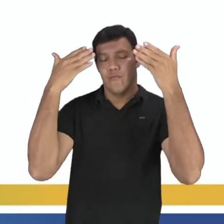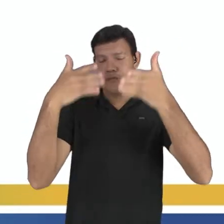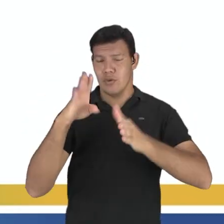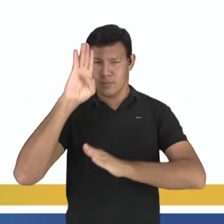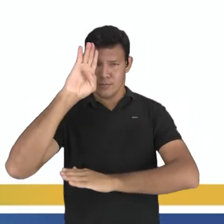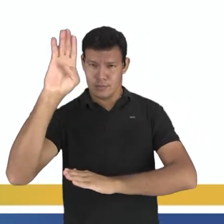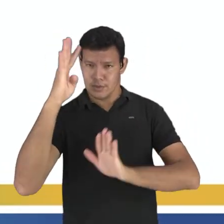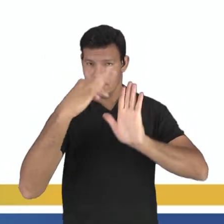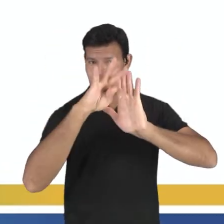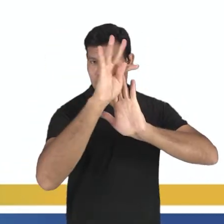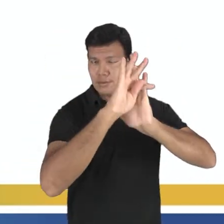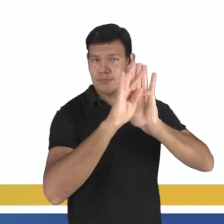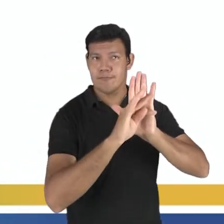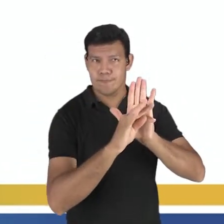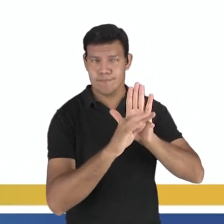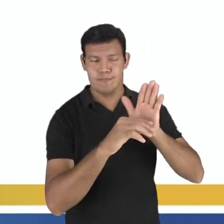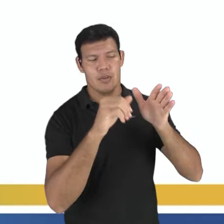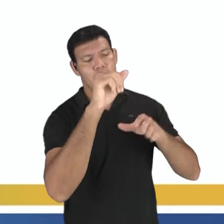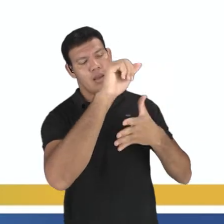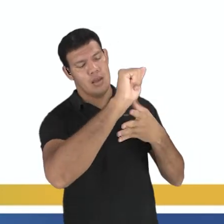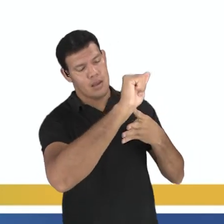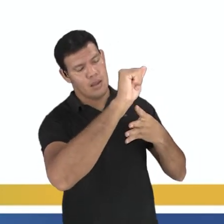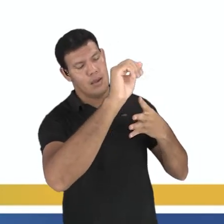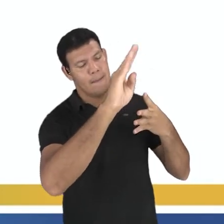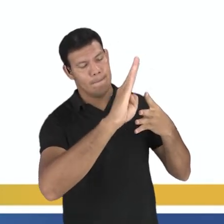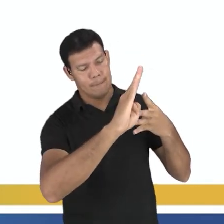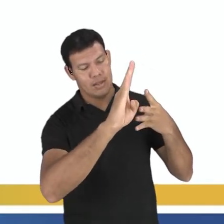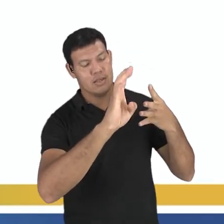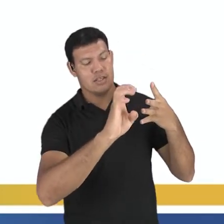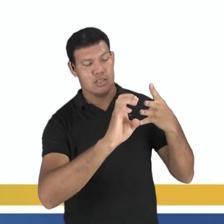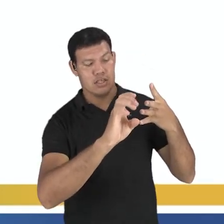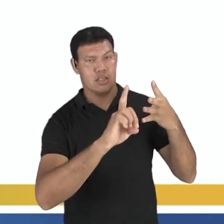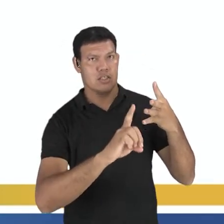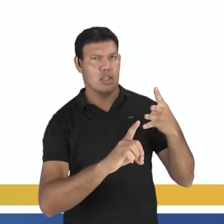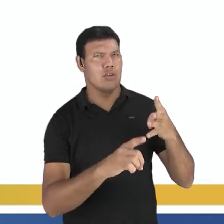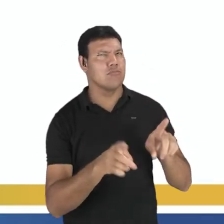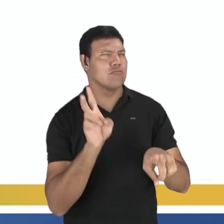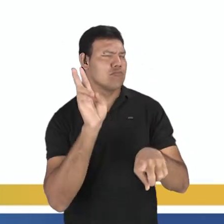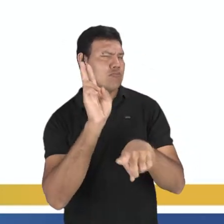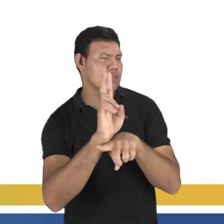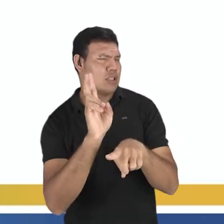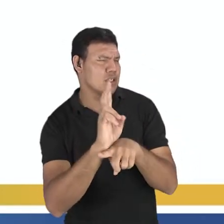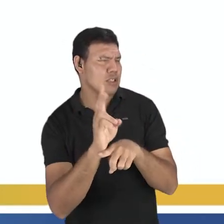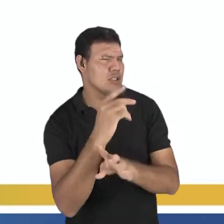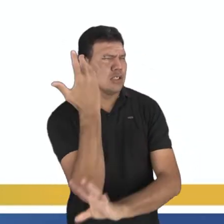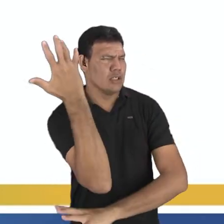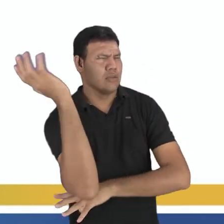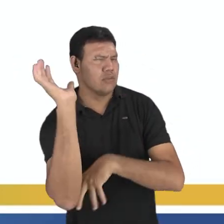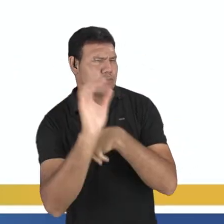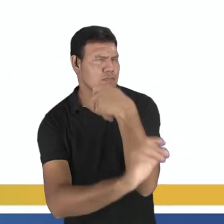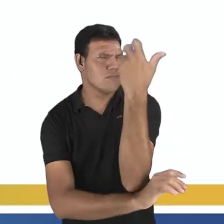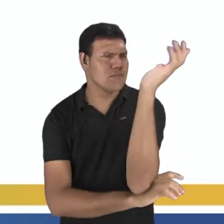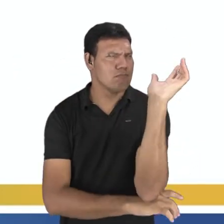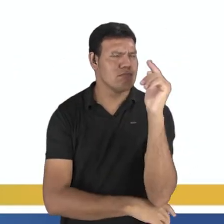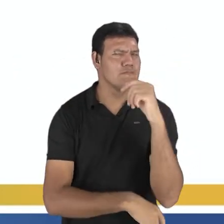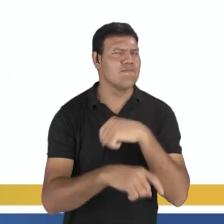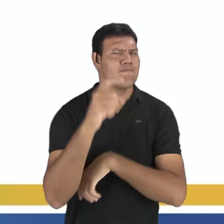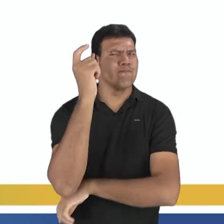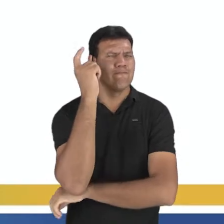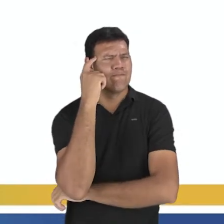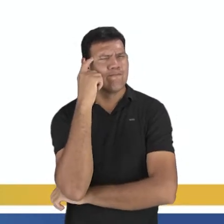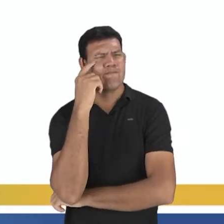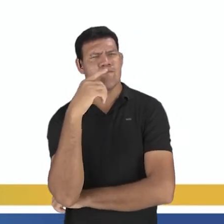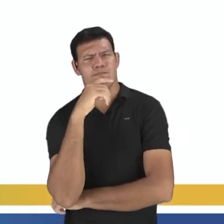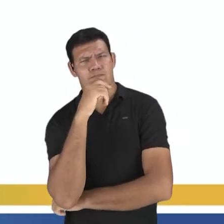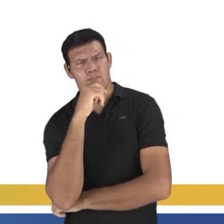texto. Observe novamente as alternativas. A letra A diz a preservação da natureza. Vamos